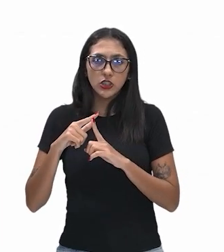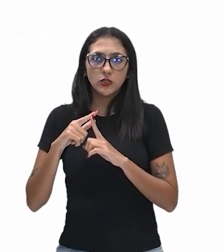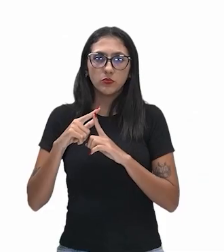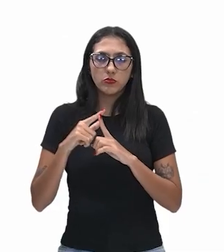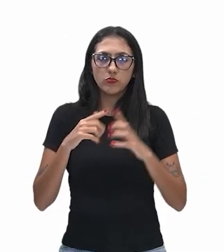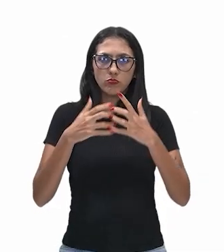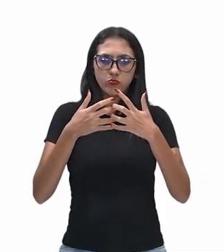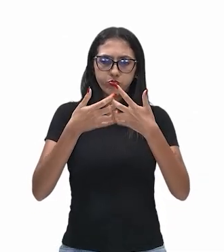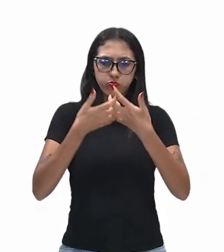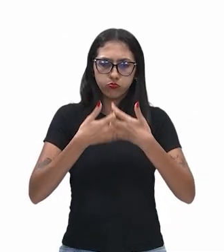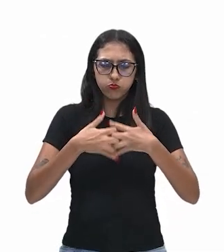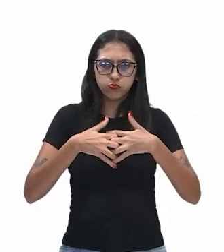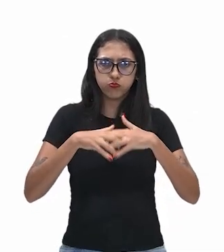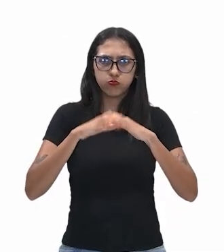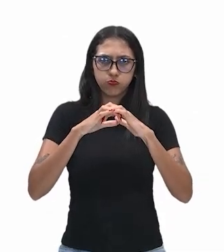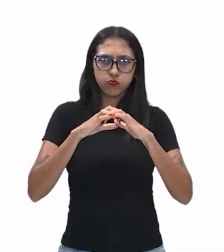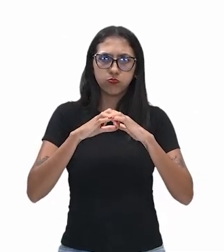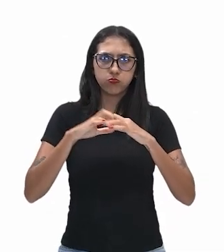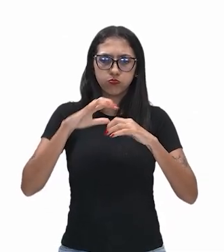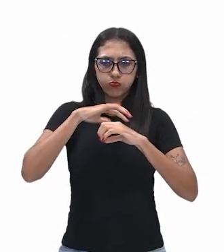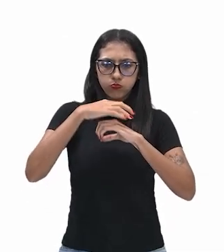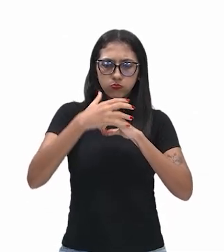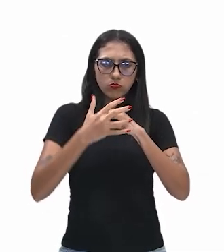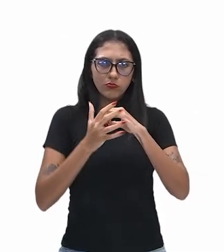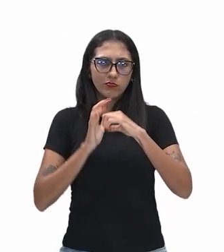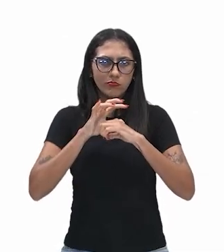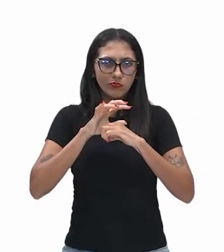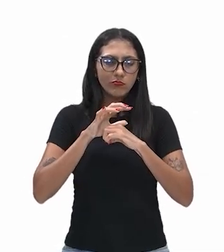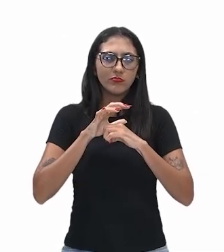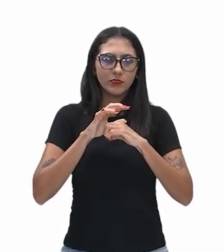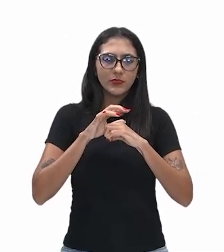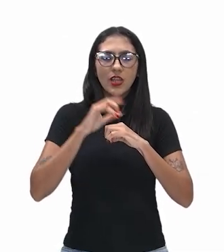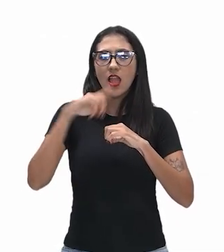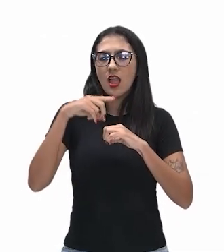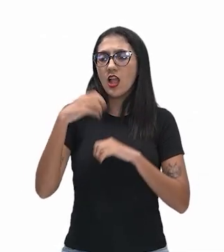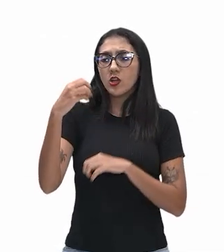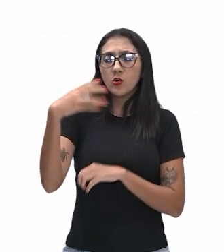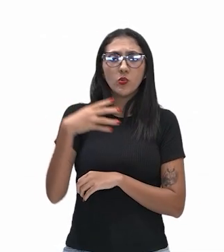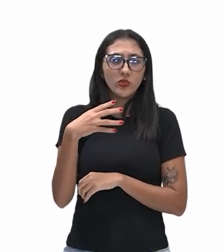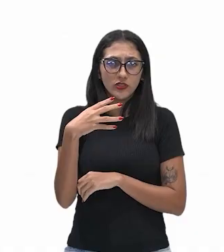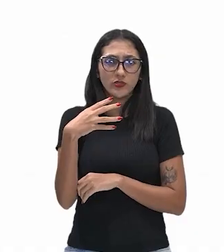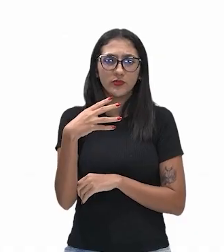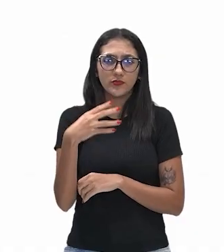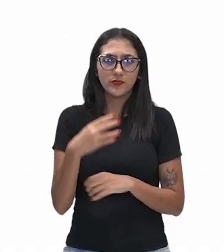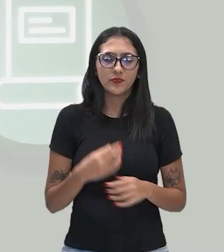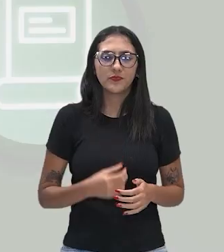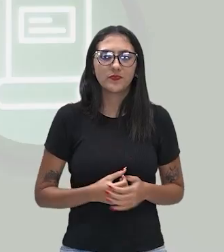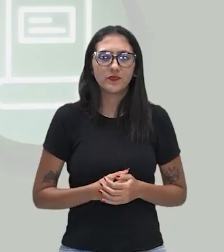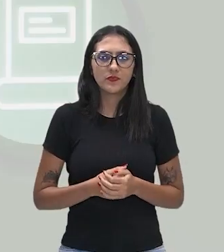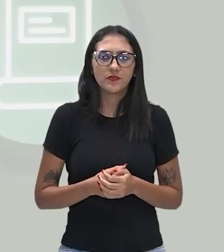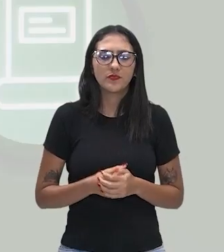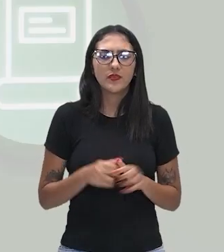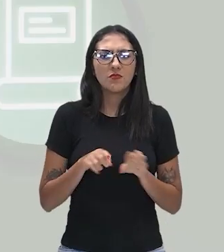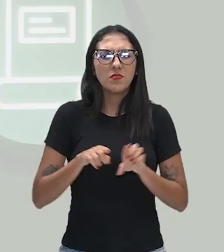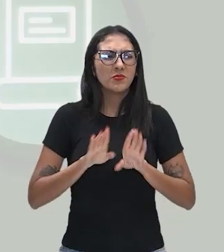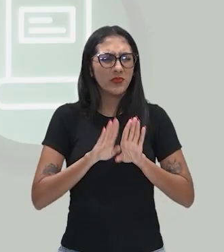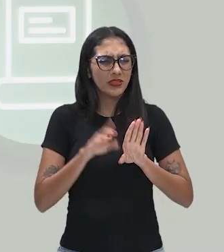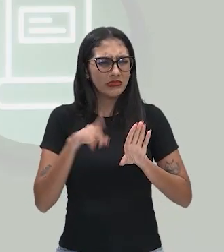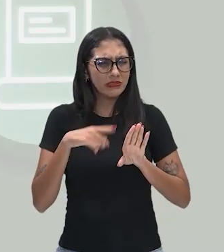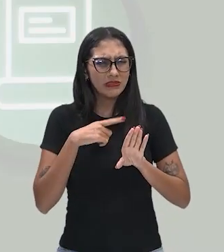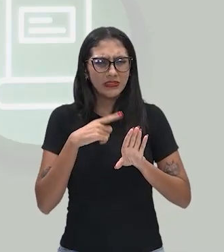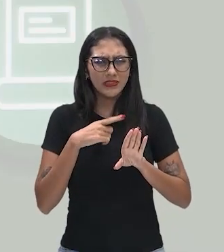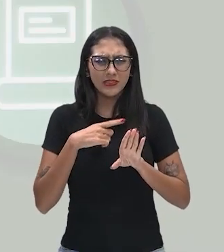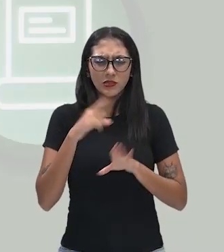pessoal, nada mais é do que luz, gente. Isso é luz, tá? E aí você vai dizer assim, mas poxa, professor, esse